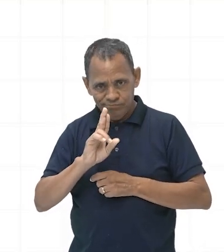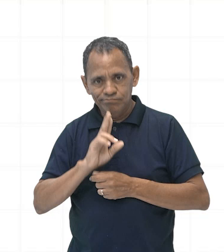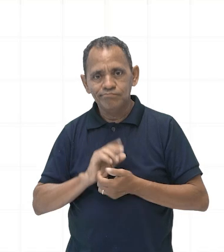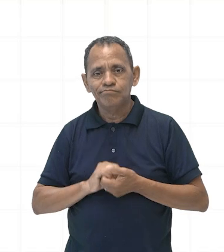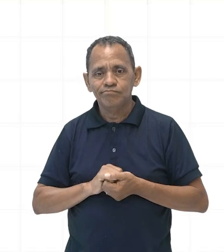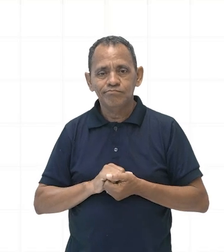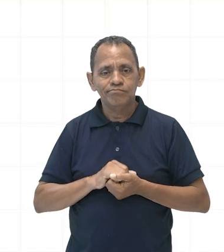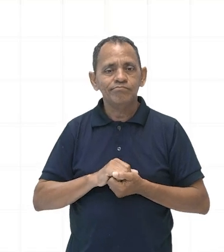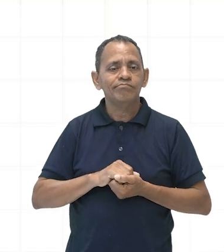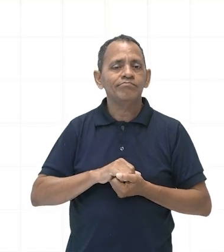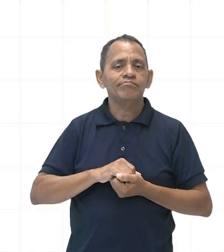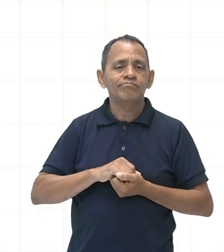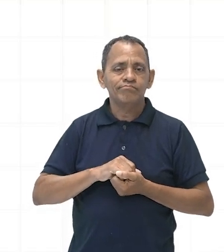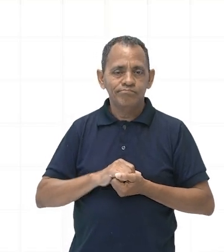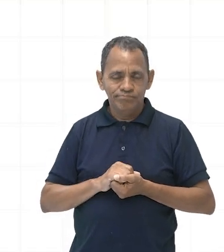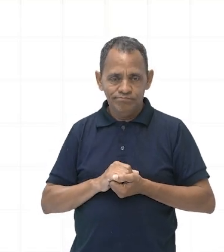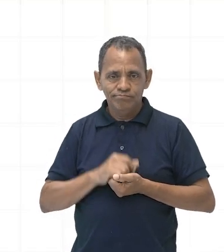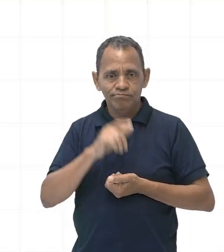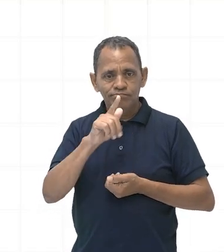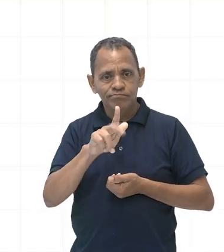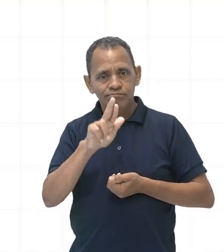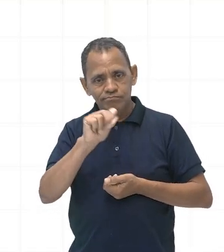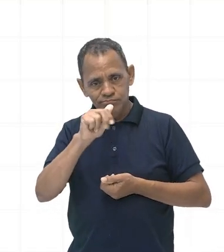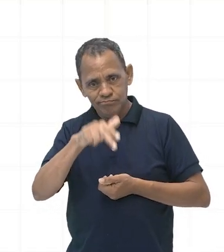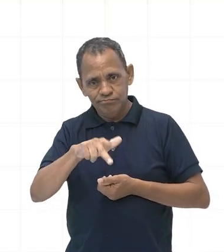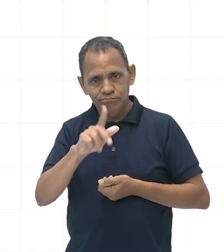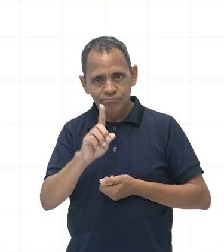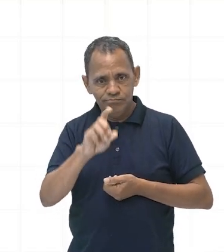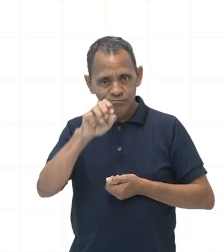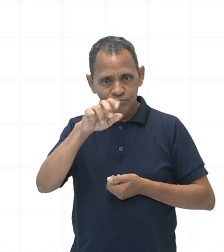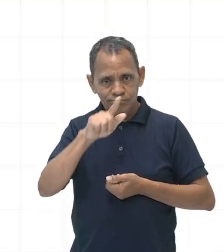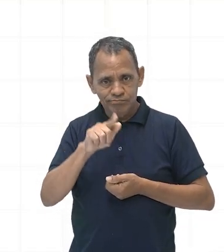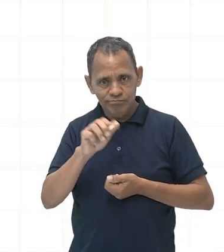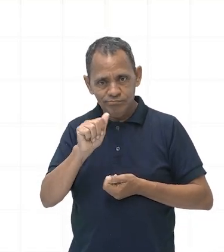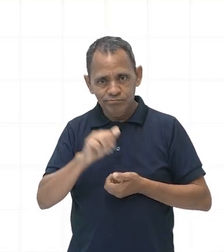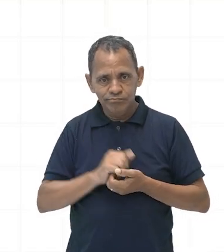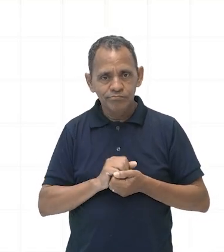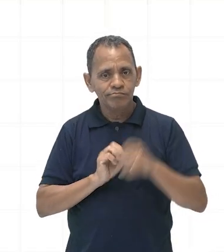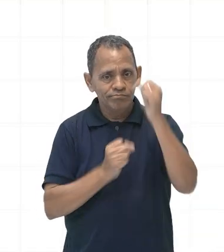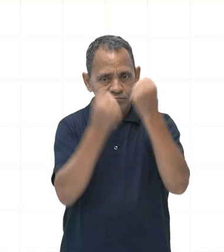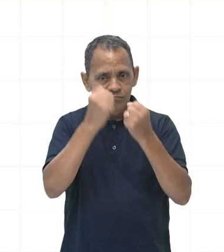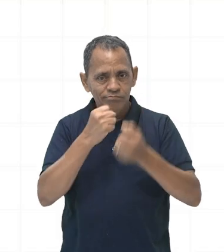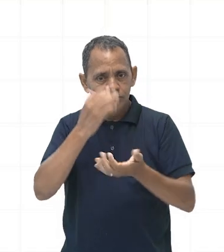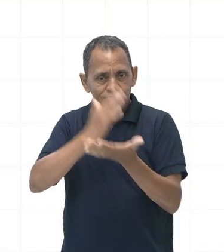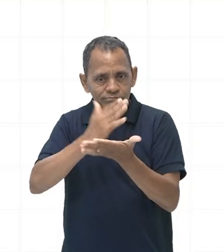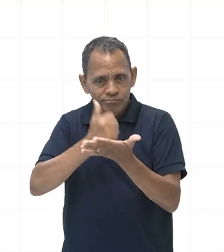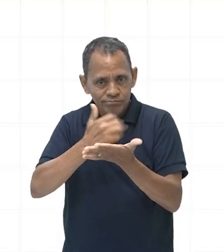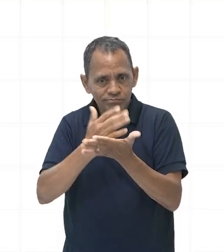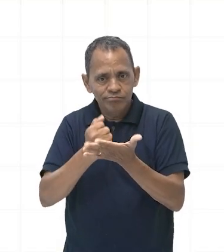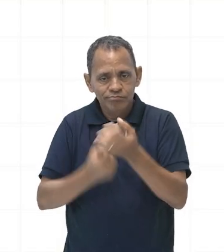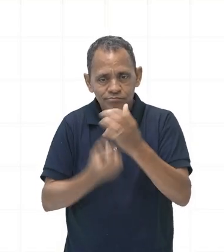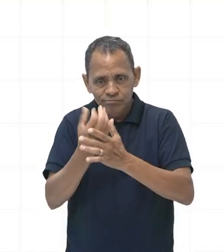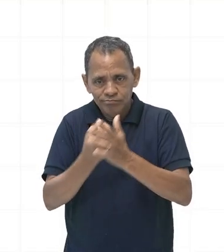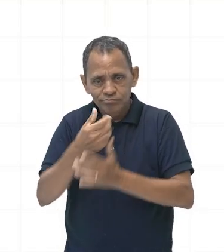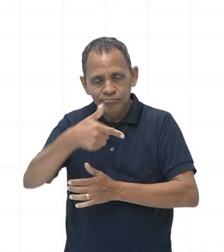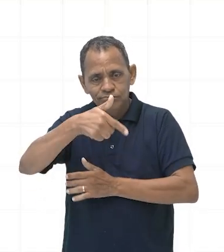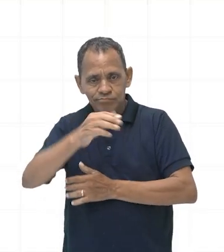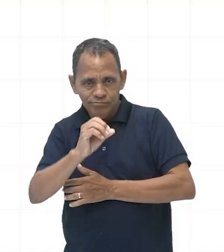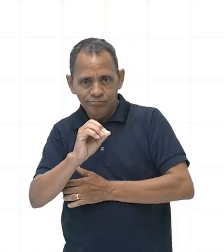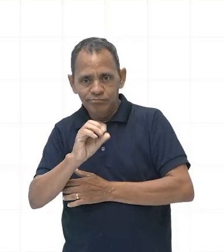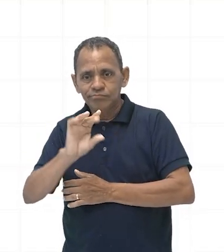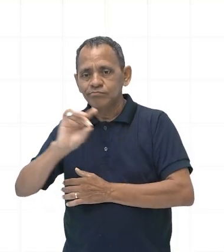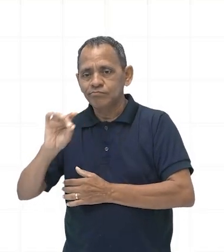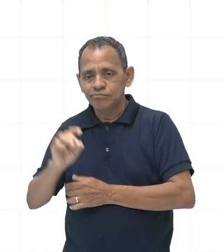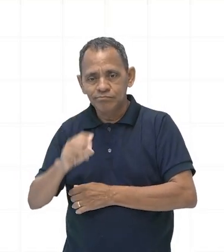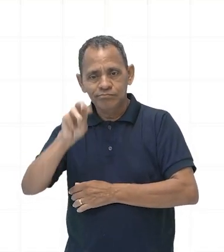são diretamente proporcionais. Então, a questão diz o seguinte: uma fábrica de bolos produz 70 bolos a cada 50 minutos.